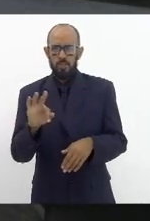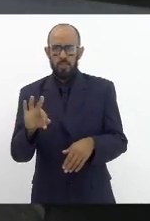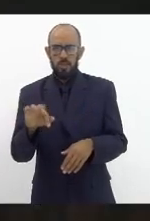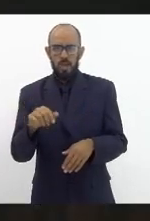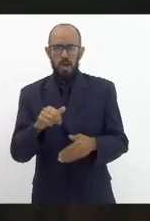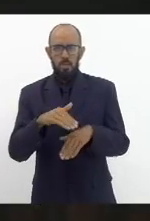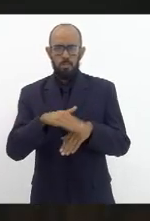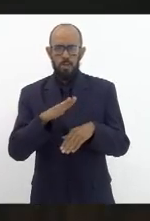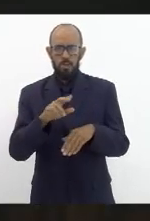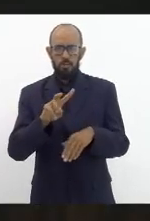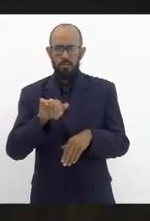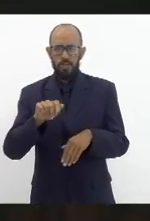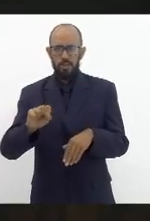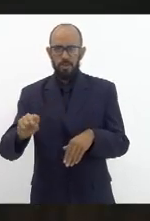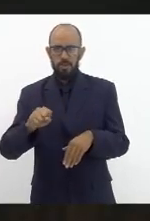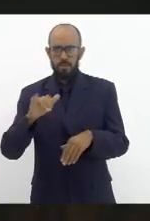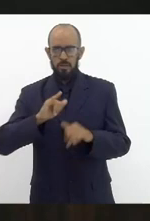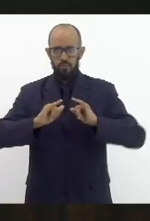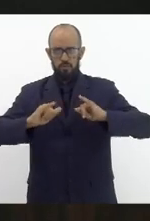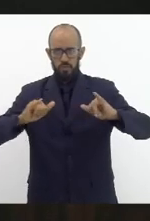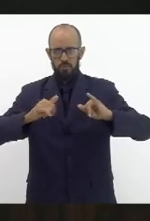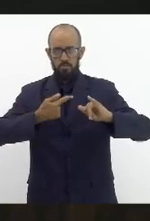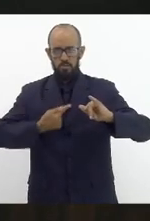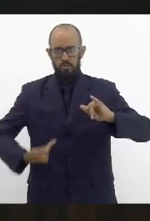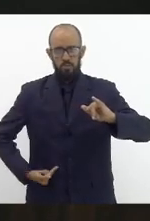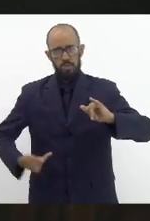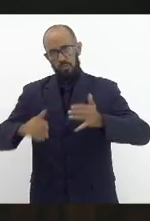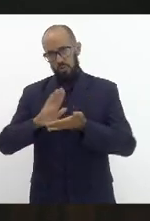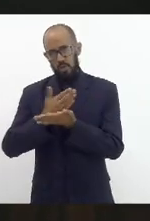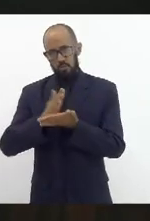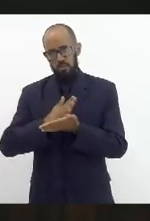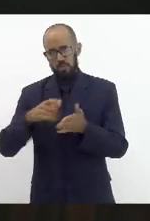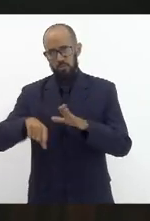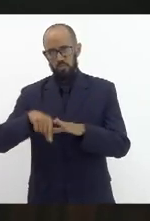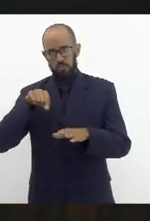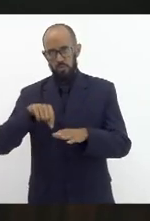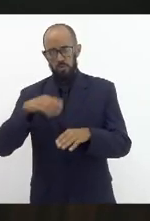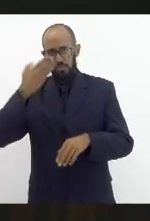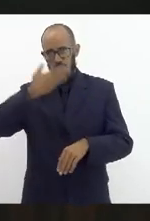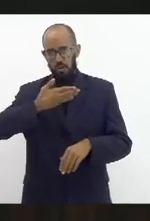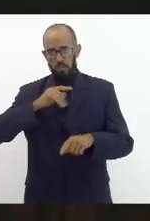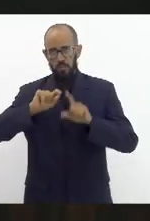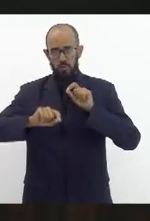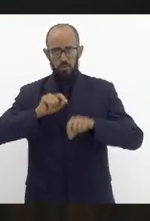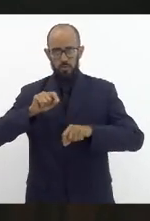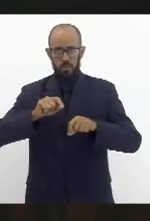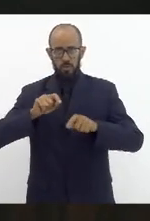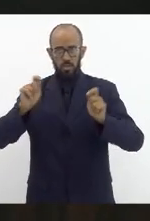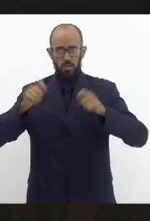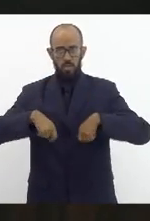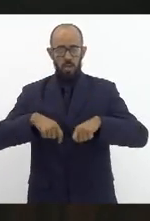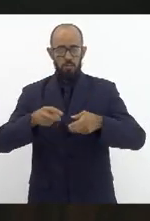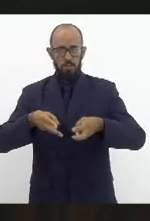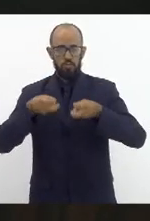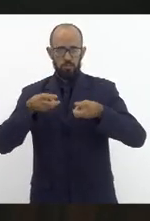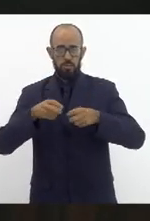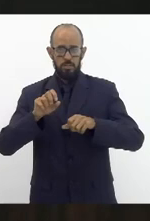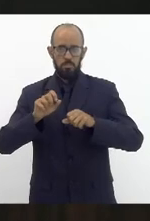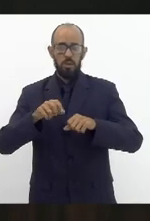TAF anunciada pelo governador, que algumas ele subiu, provando que nós podemos rever o TAF,